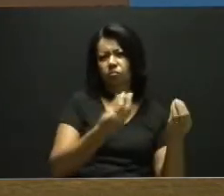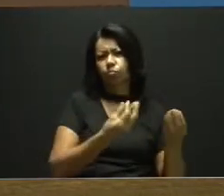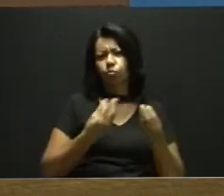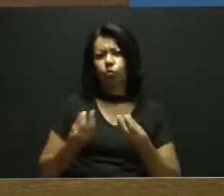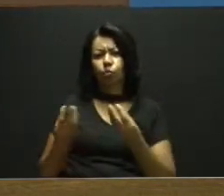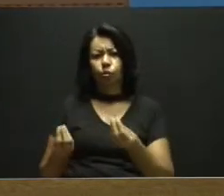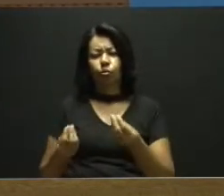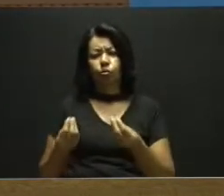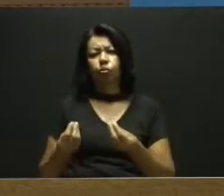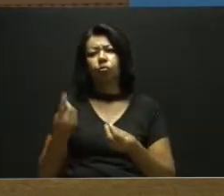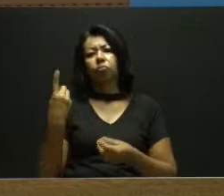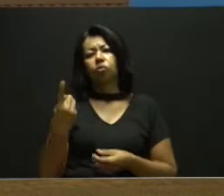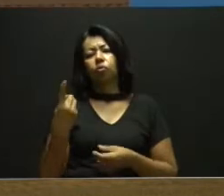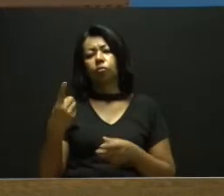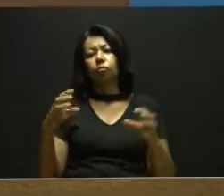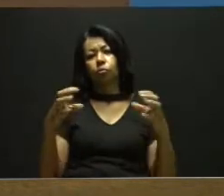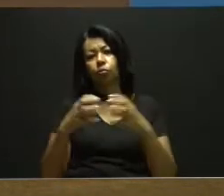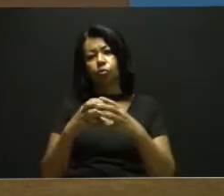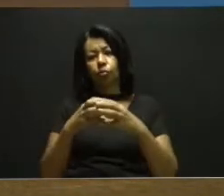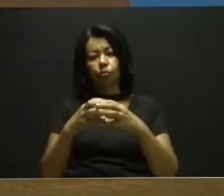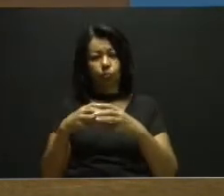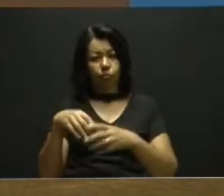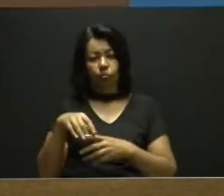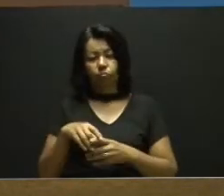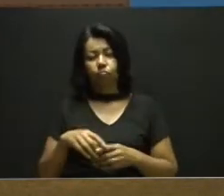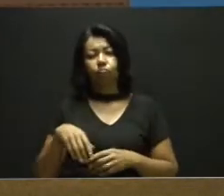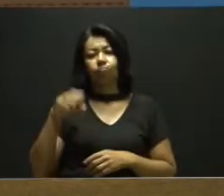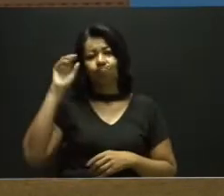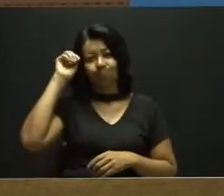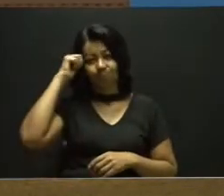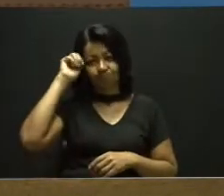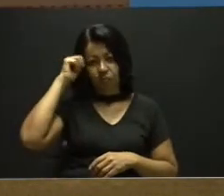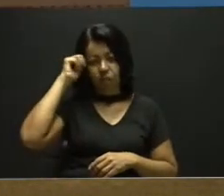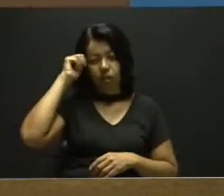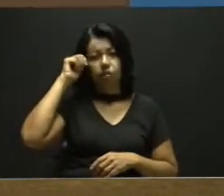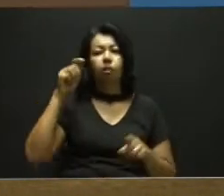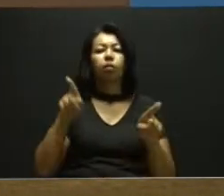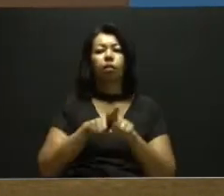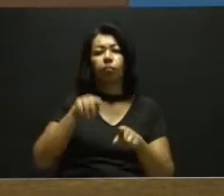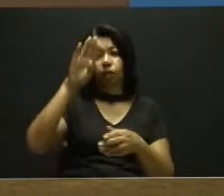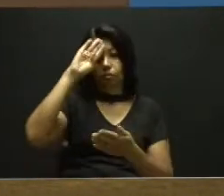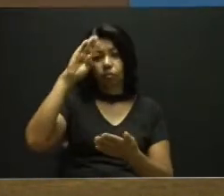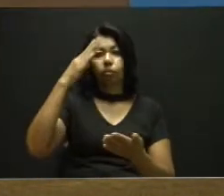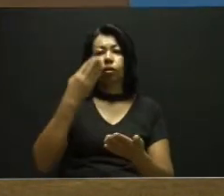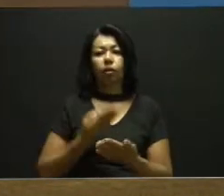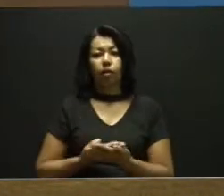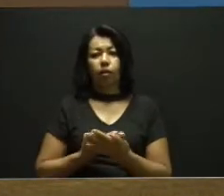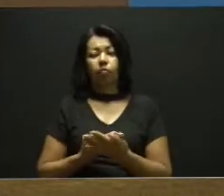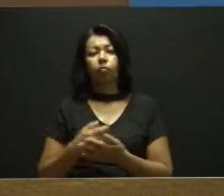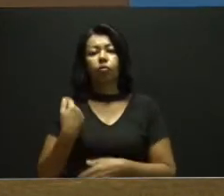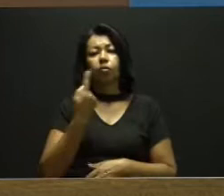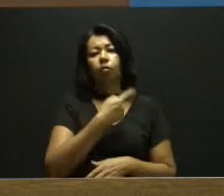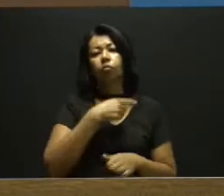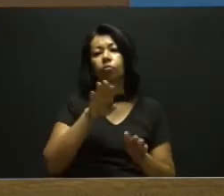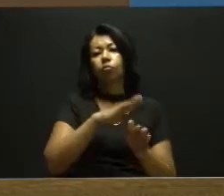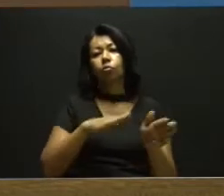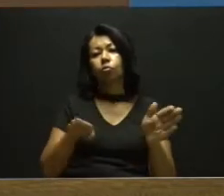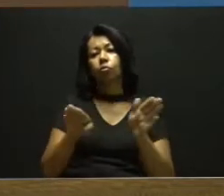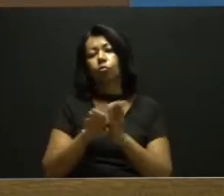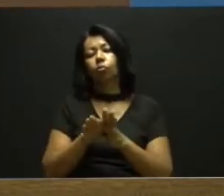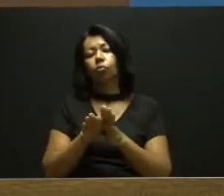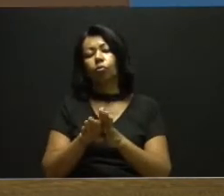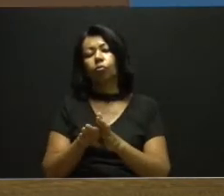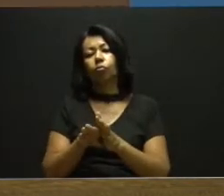de uma raça da raça e do credo estamos todos em